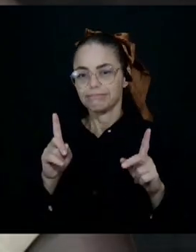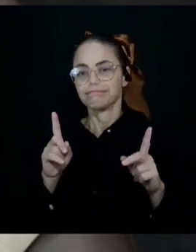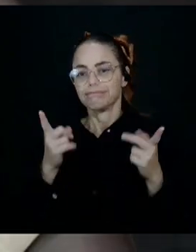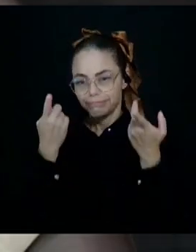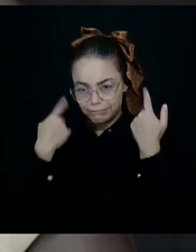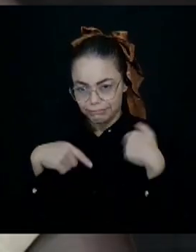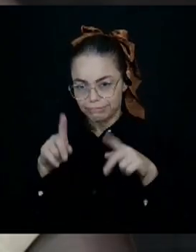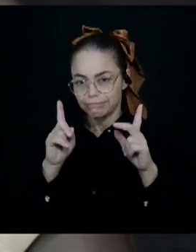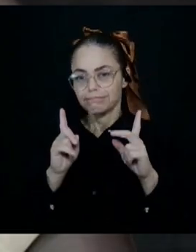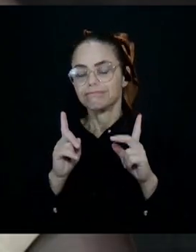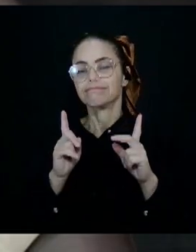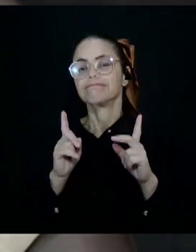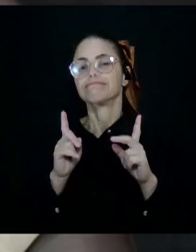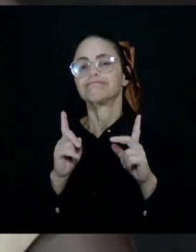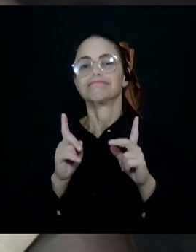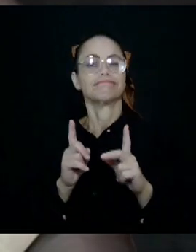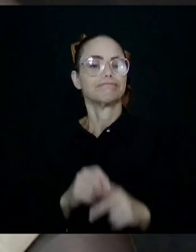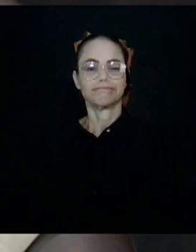processo...